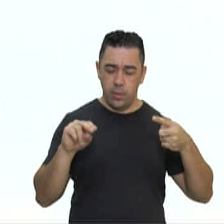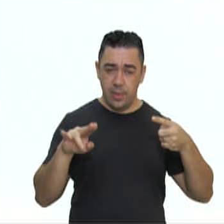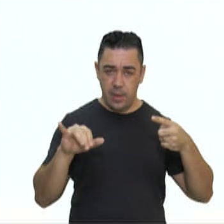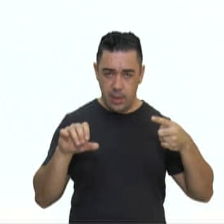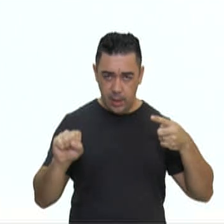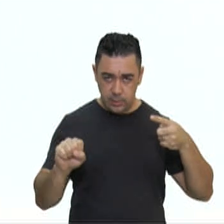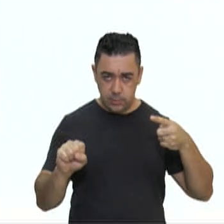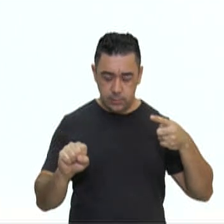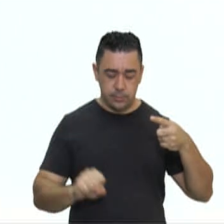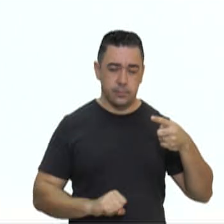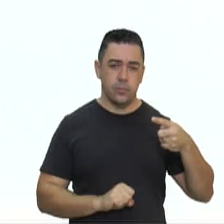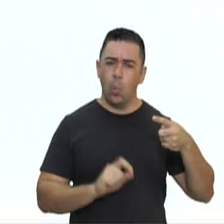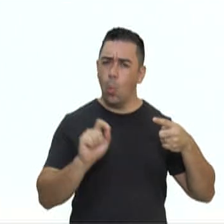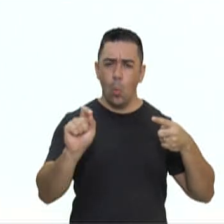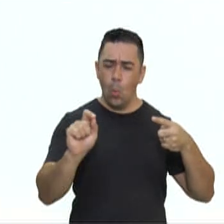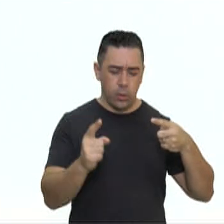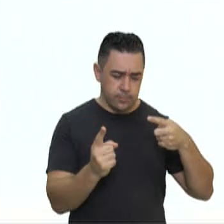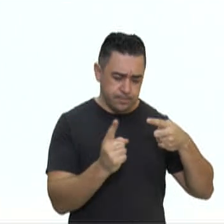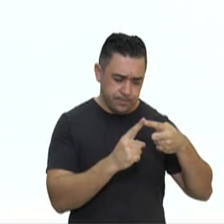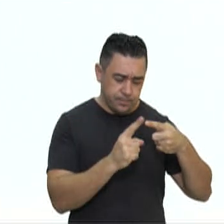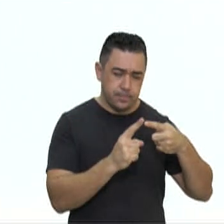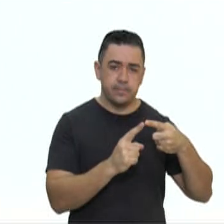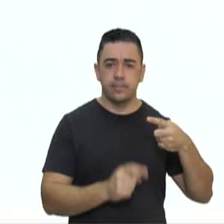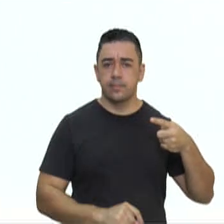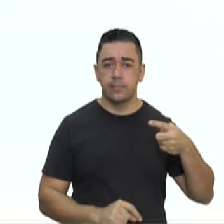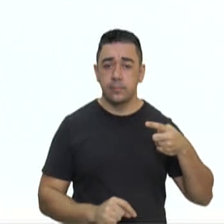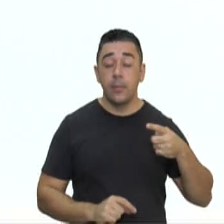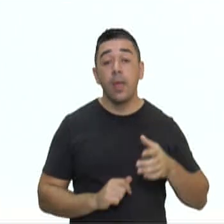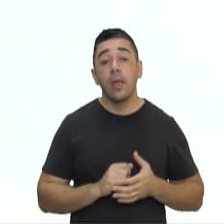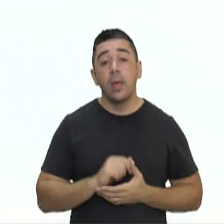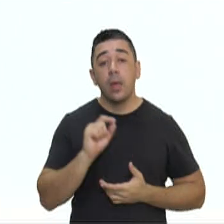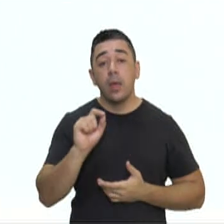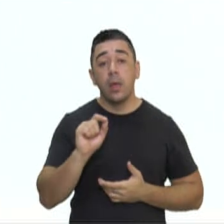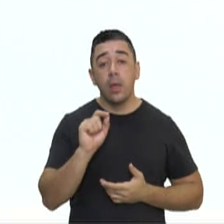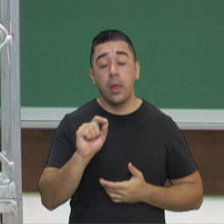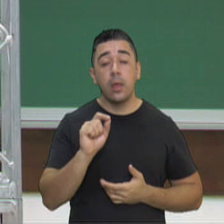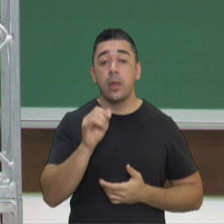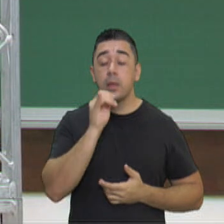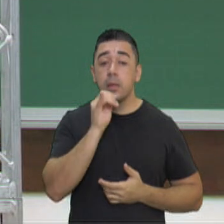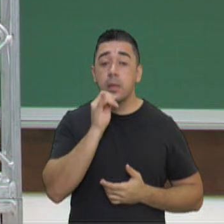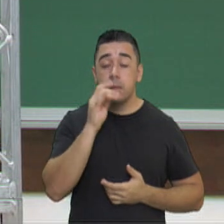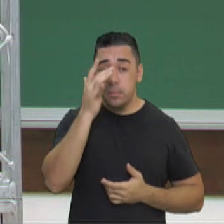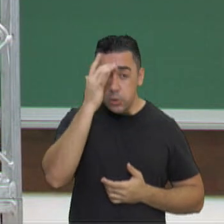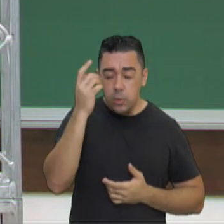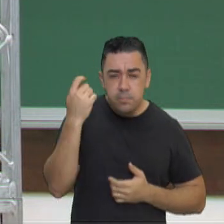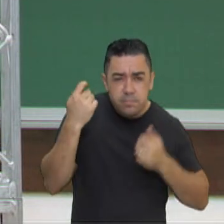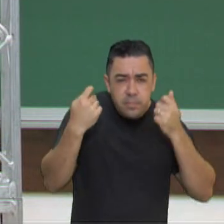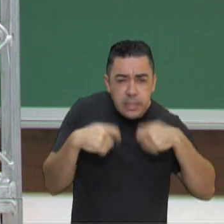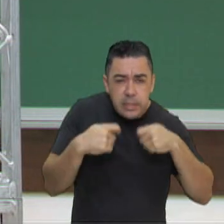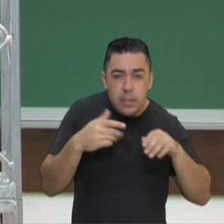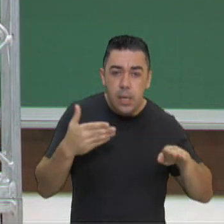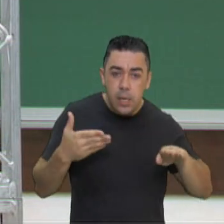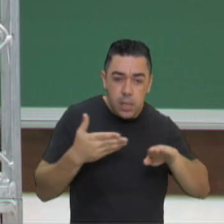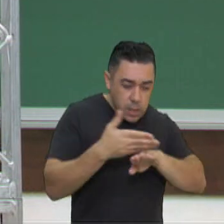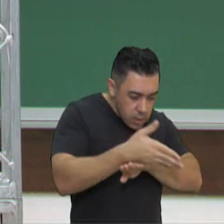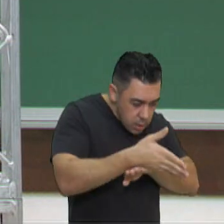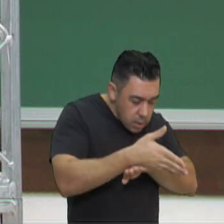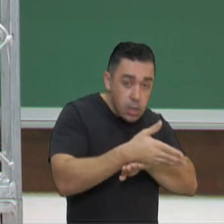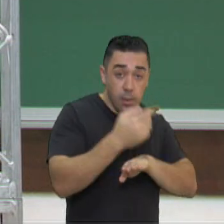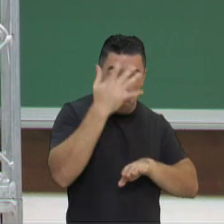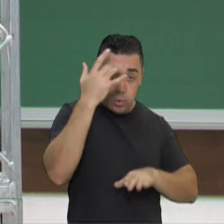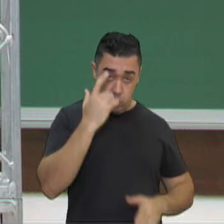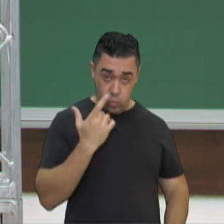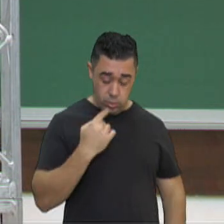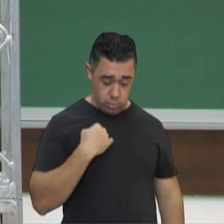automáticas. Convencionais são aquelas que as pessoas precisam estar indo lá e coletando